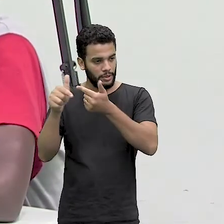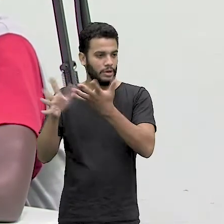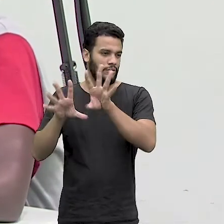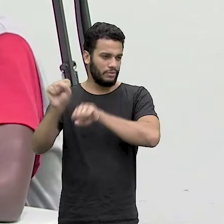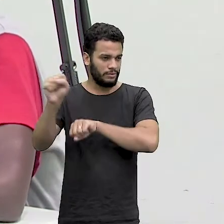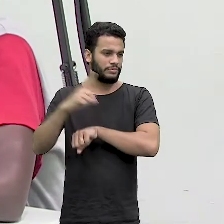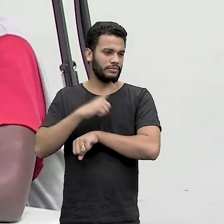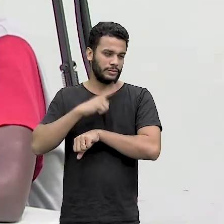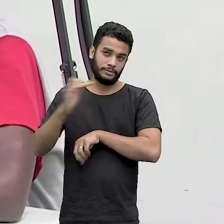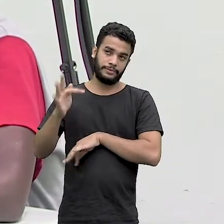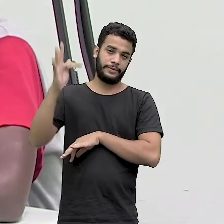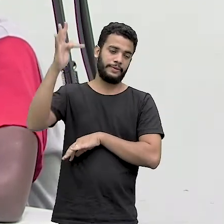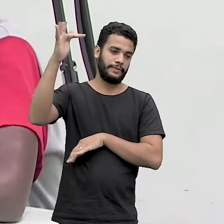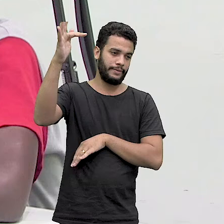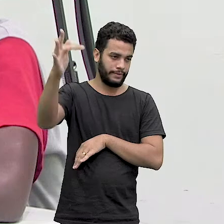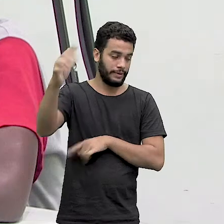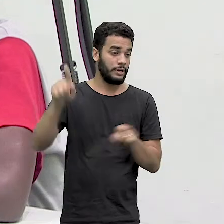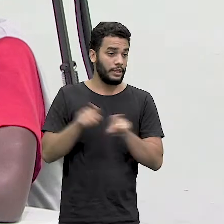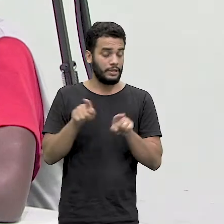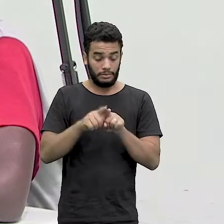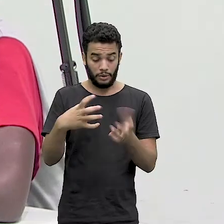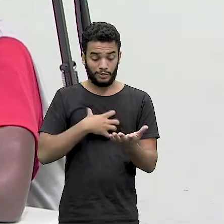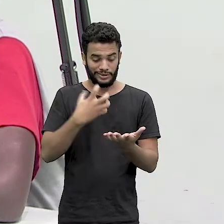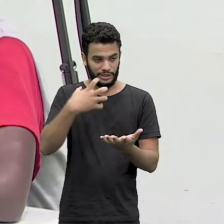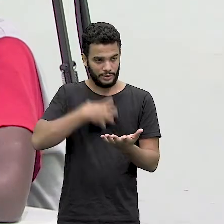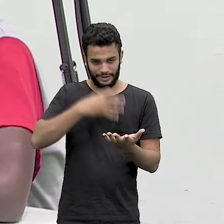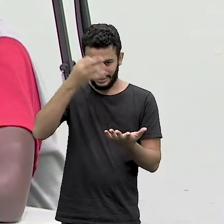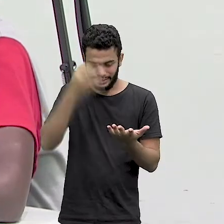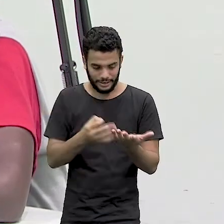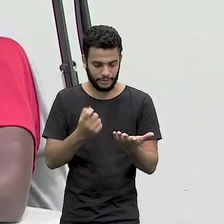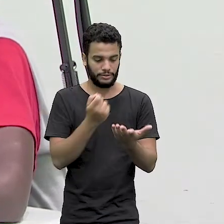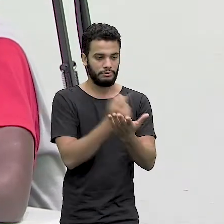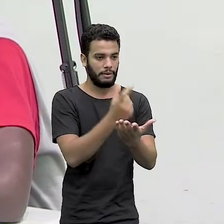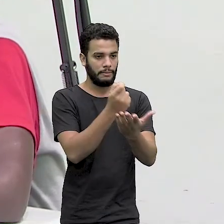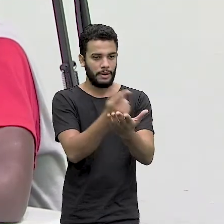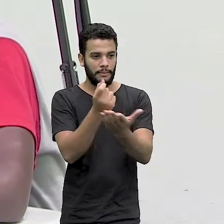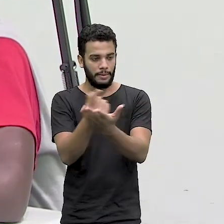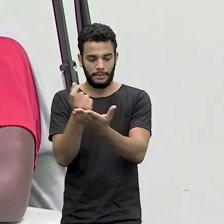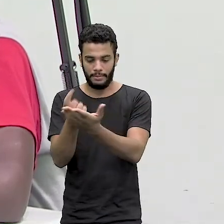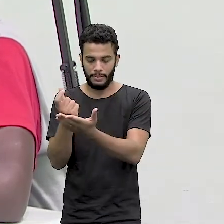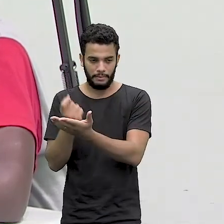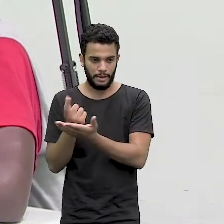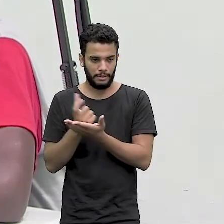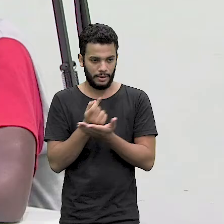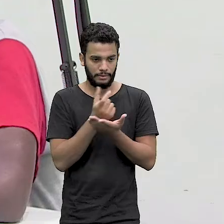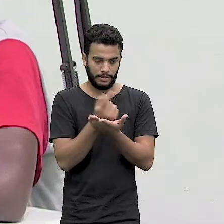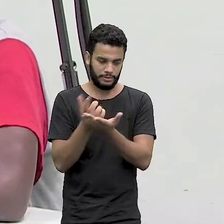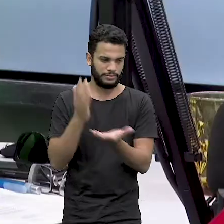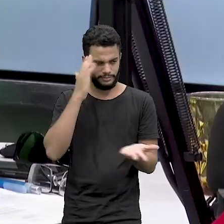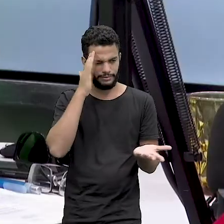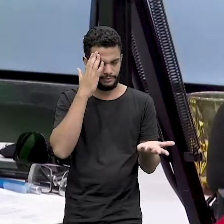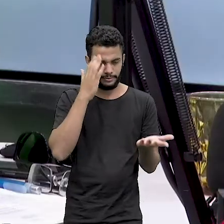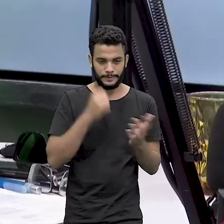do tanto que pode consumir ou consumir de uma forma mais adequada, já com essa nova mentalidade. Nós temos que aprender a